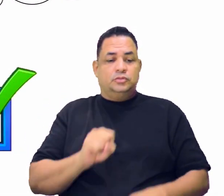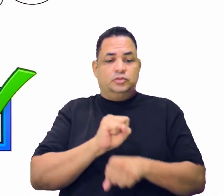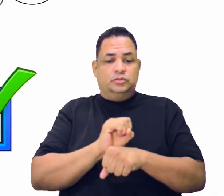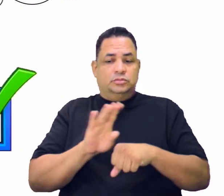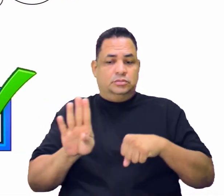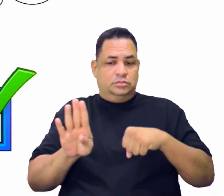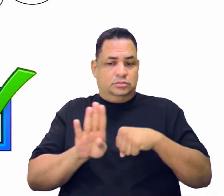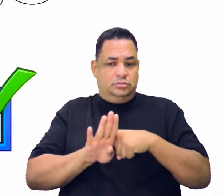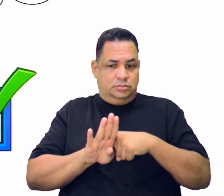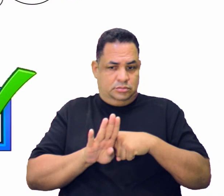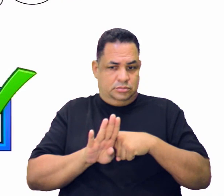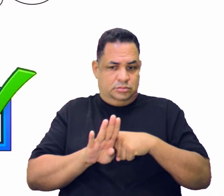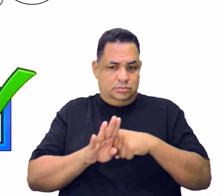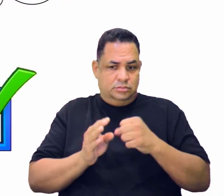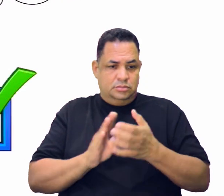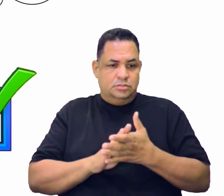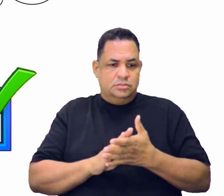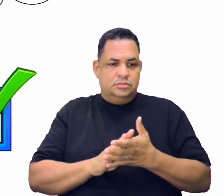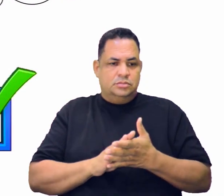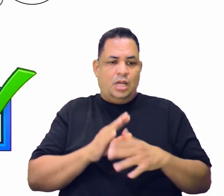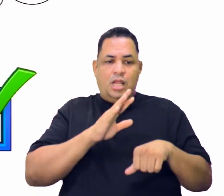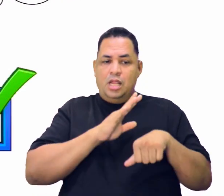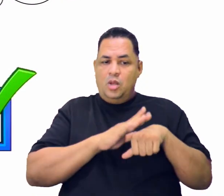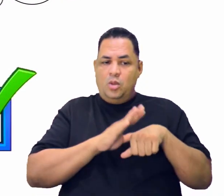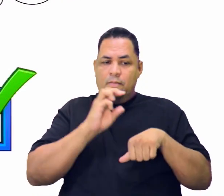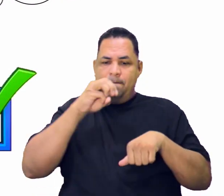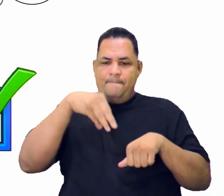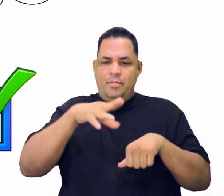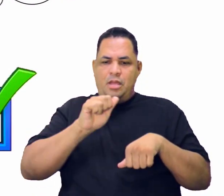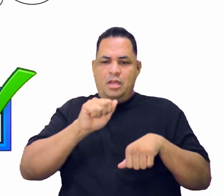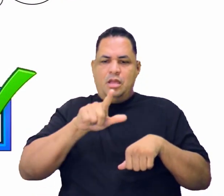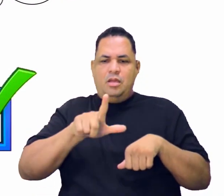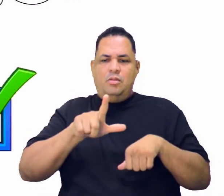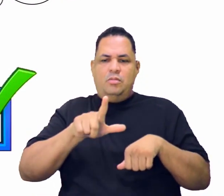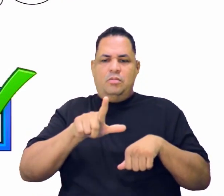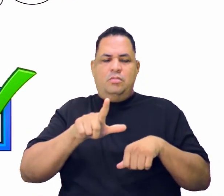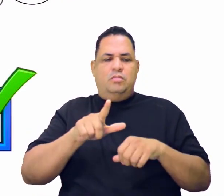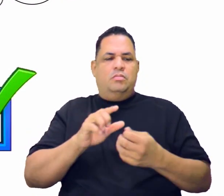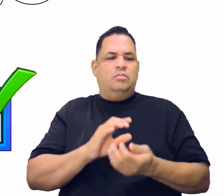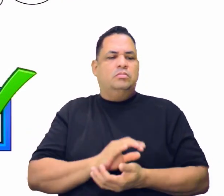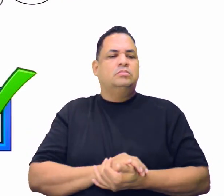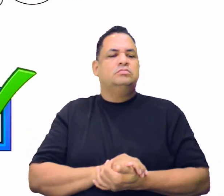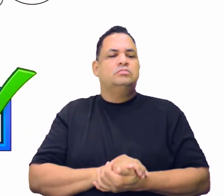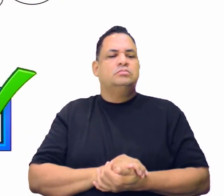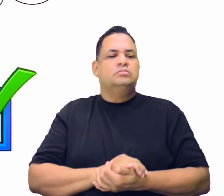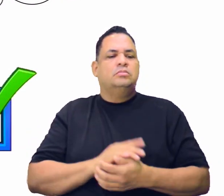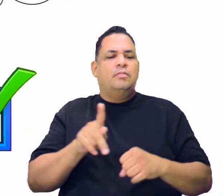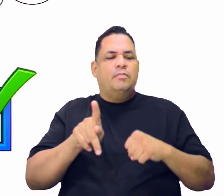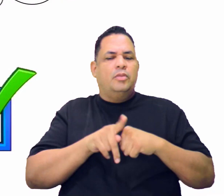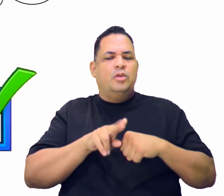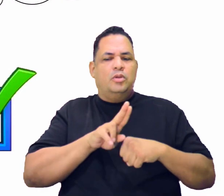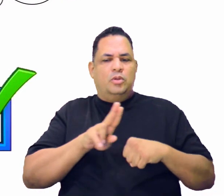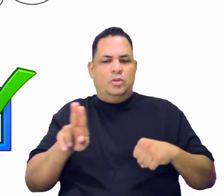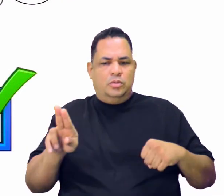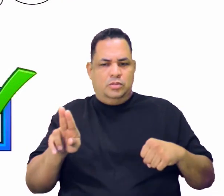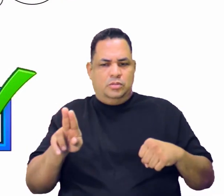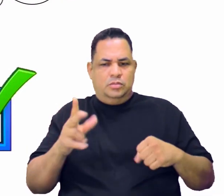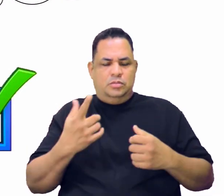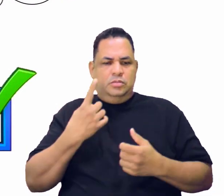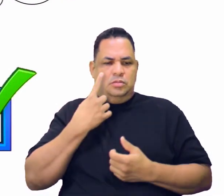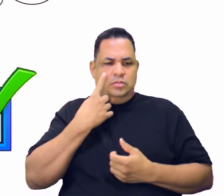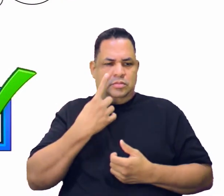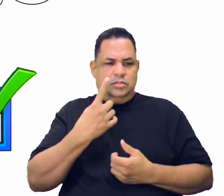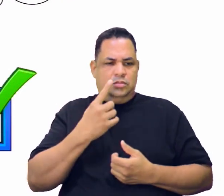substantivo, tá bom? Desse mal. Ó, o desse é o quê? Pronome. Então, olha